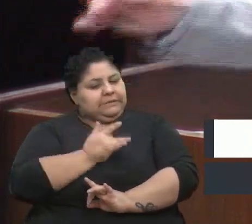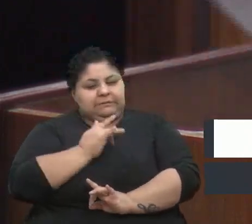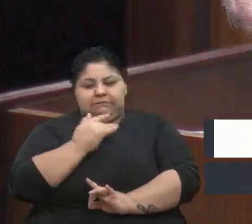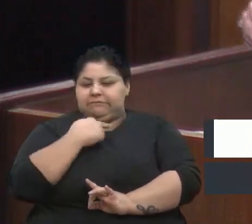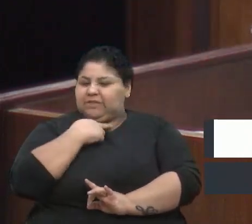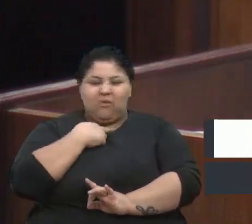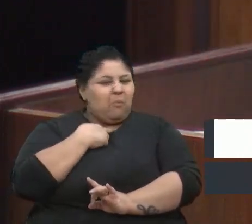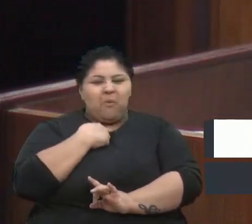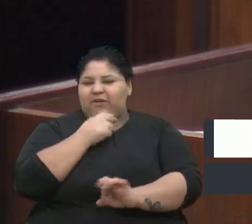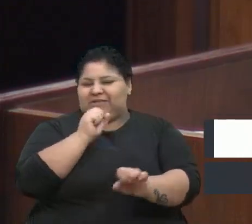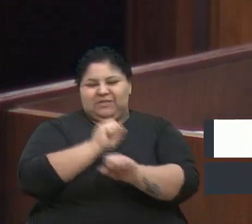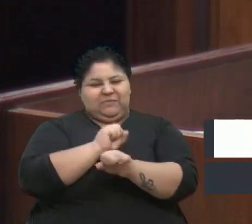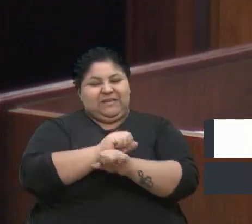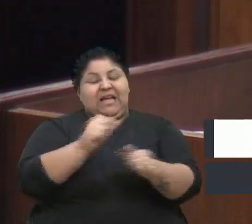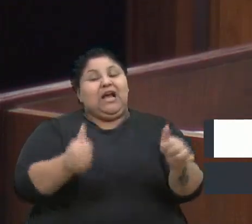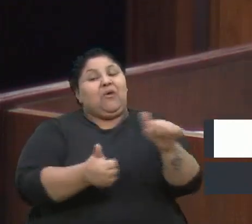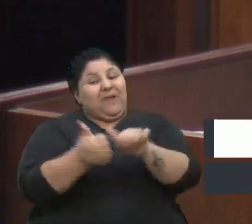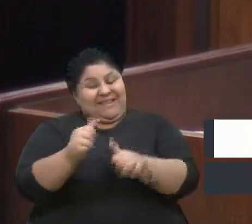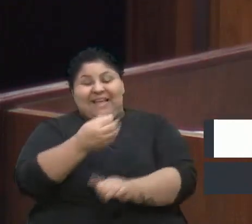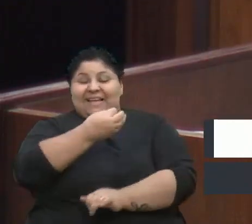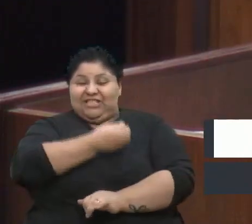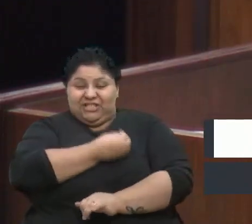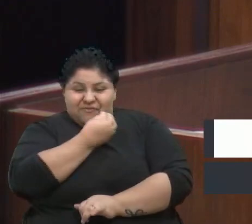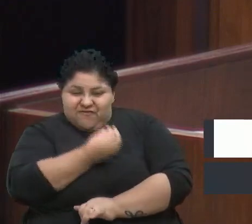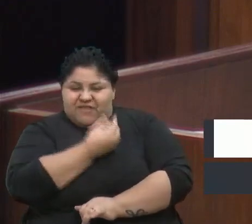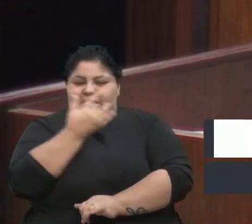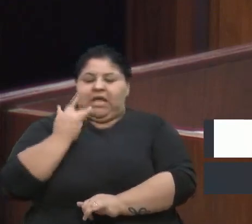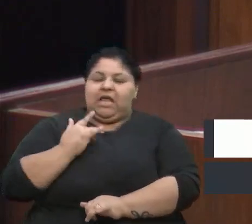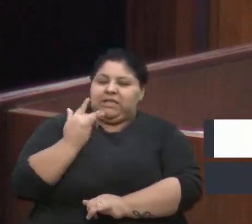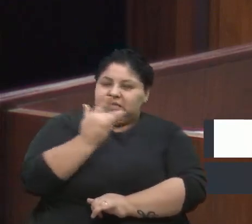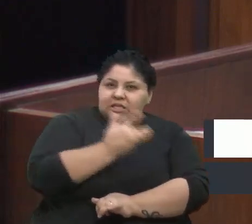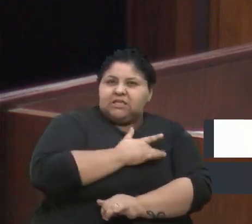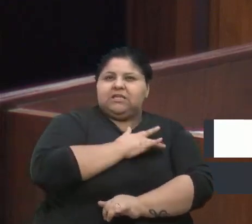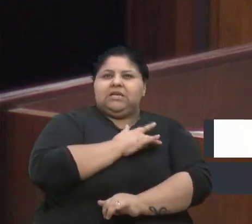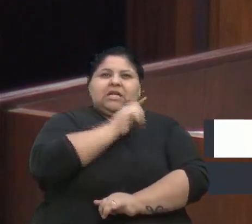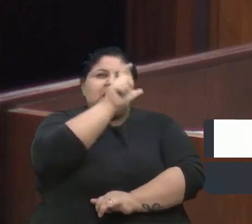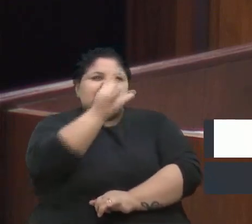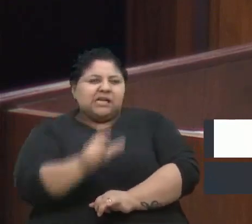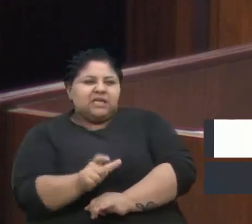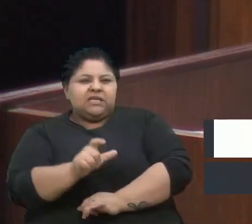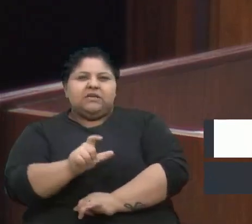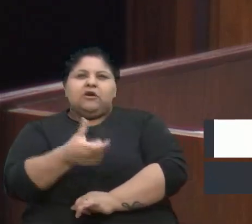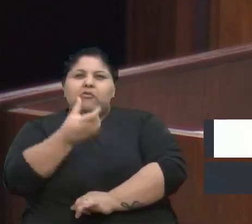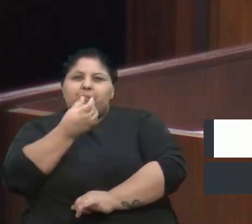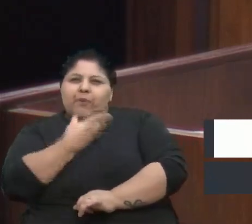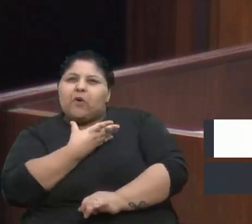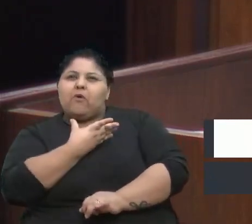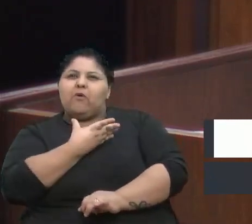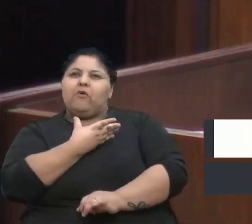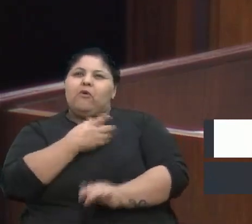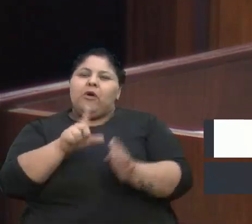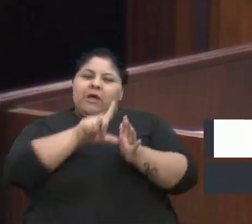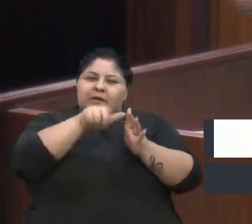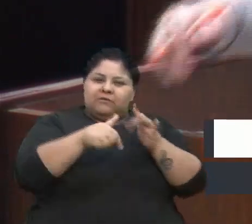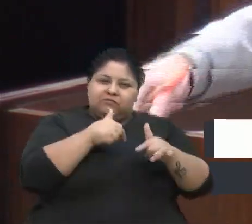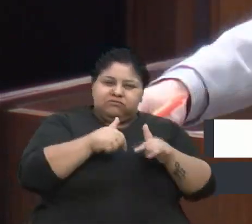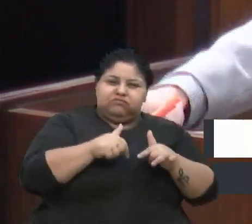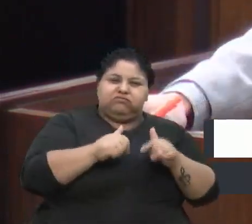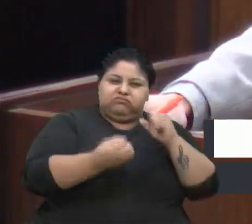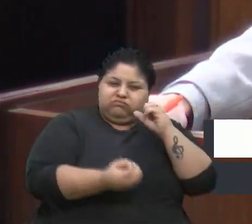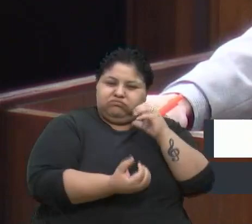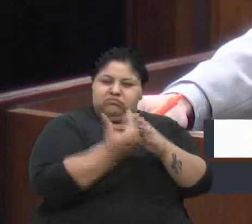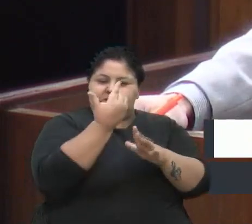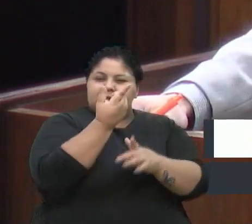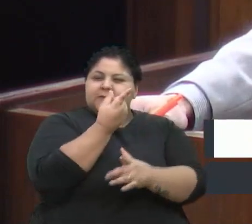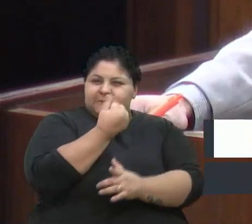esperar. Saúde é qualidade de vida, saúde é a pessoa estar bem para poder trabalhar e gerar a